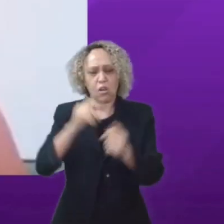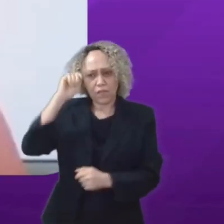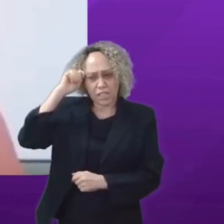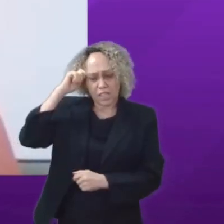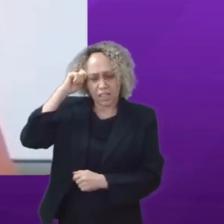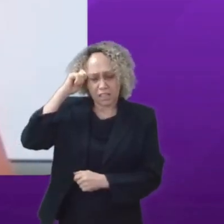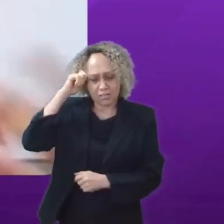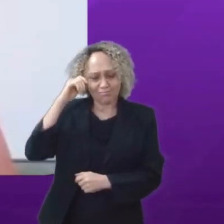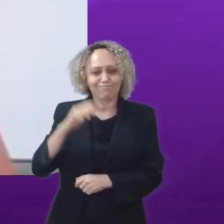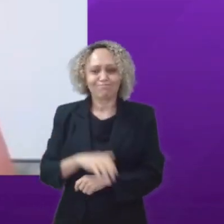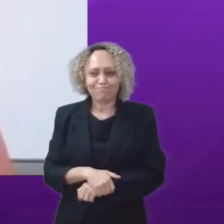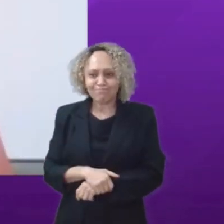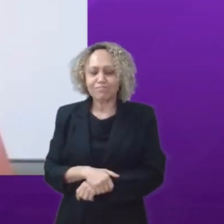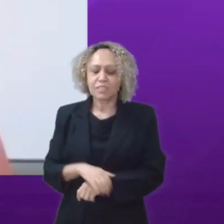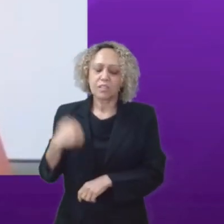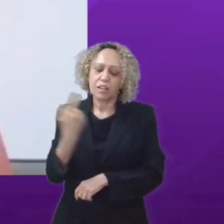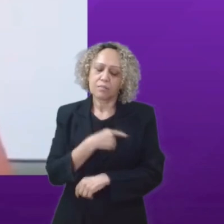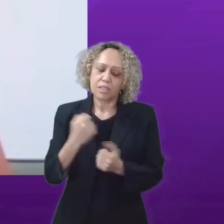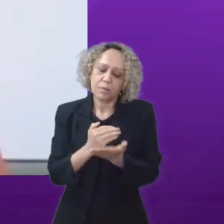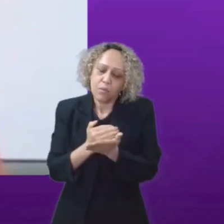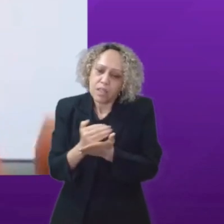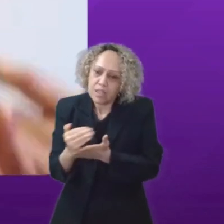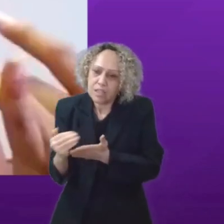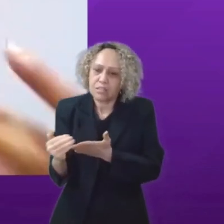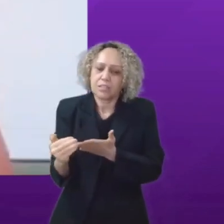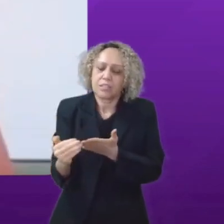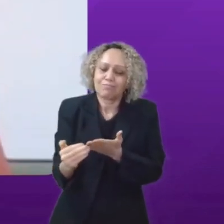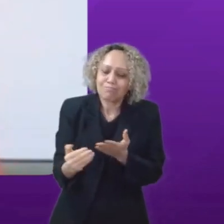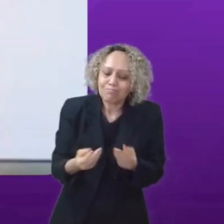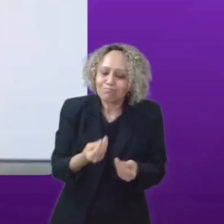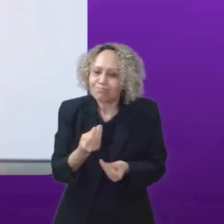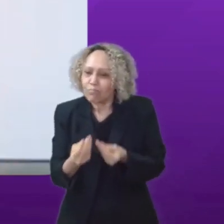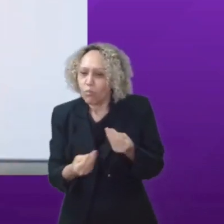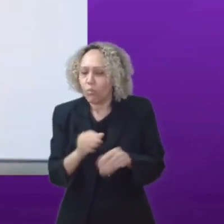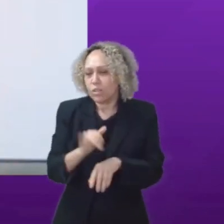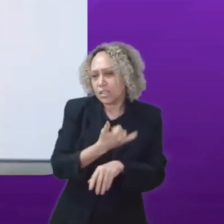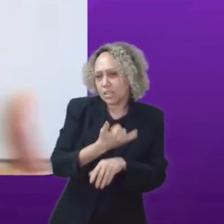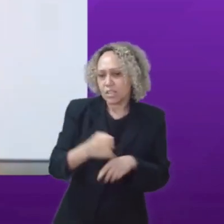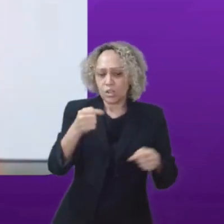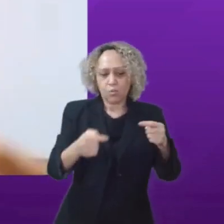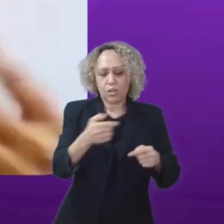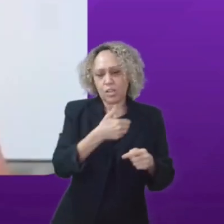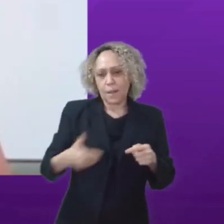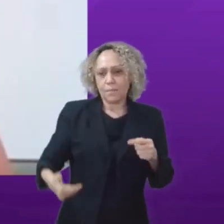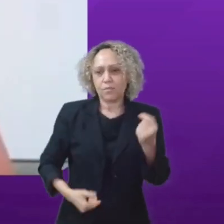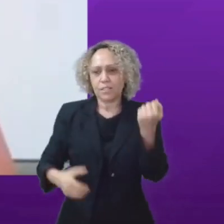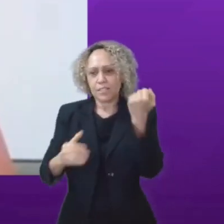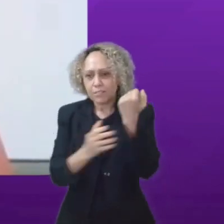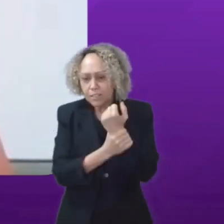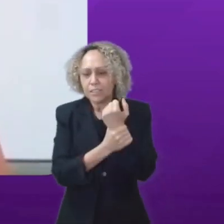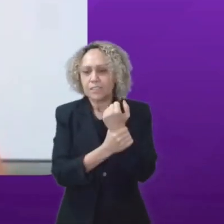hoje. A gente precisa começar a construir uma dinâmica de política pública de segurança que tenha e que traga